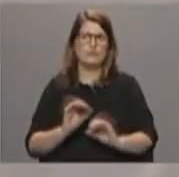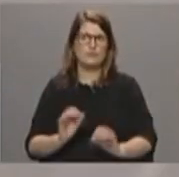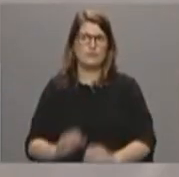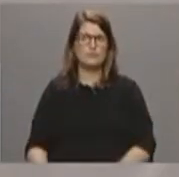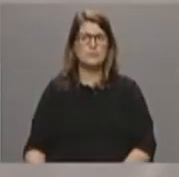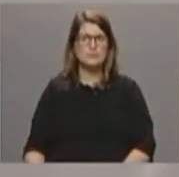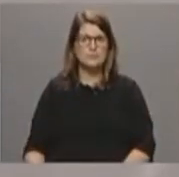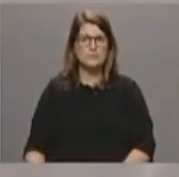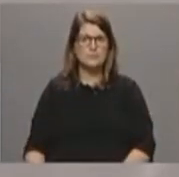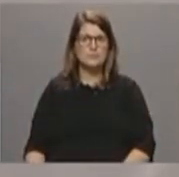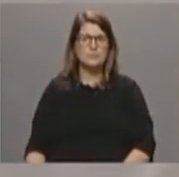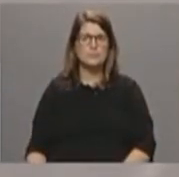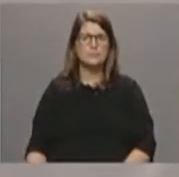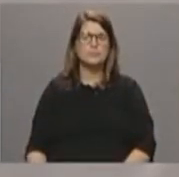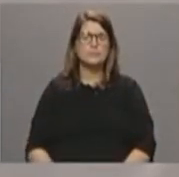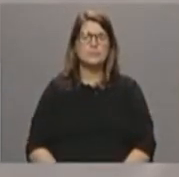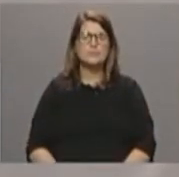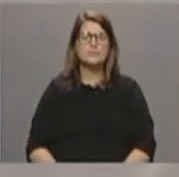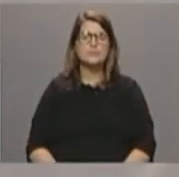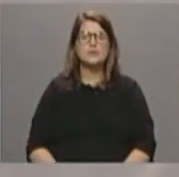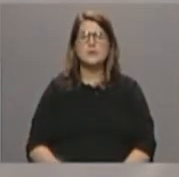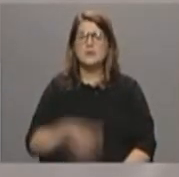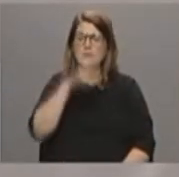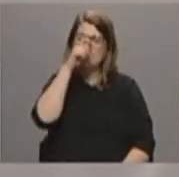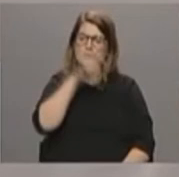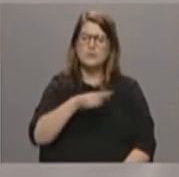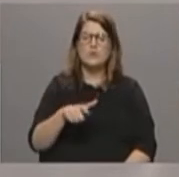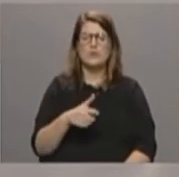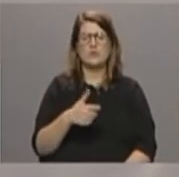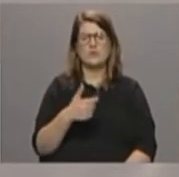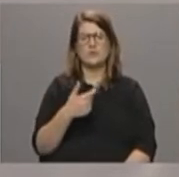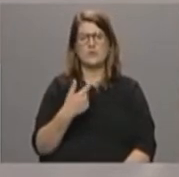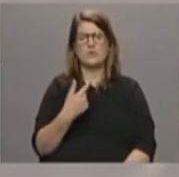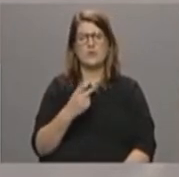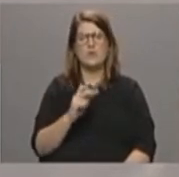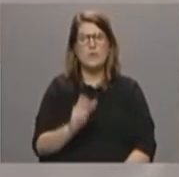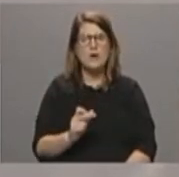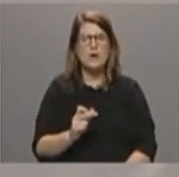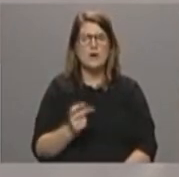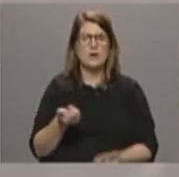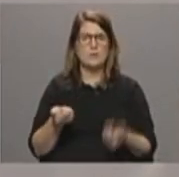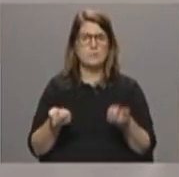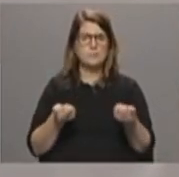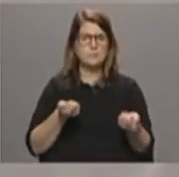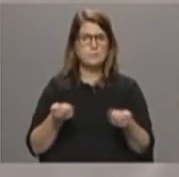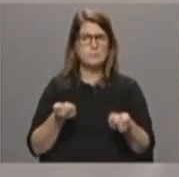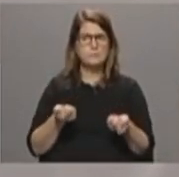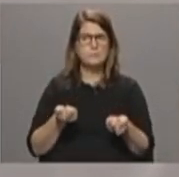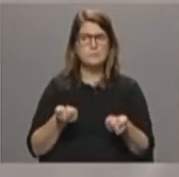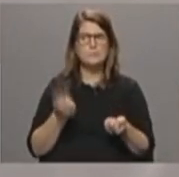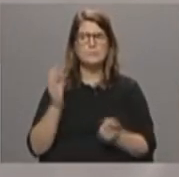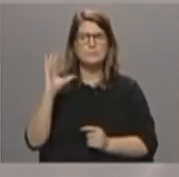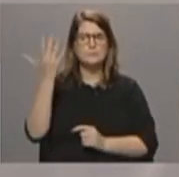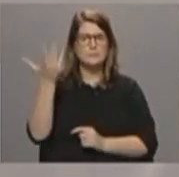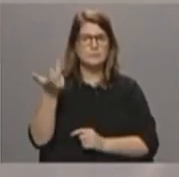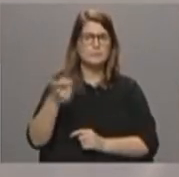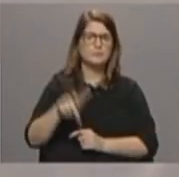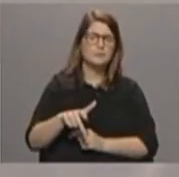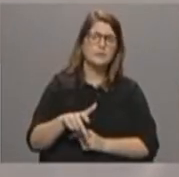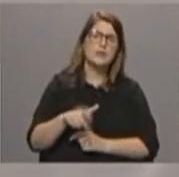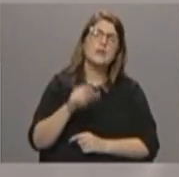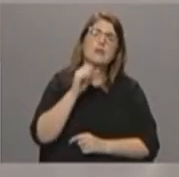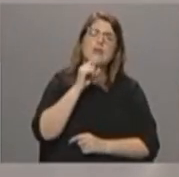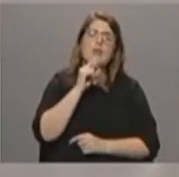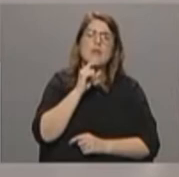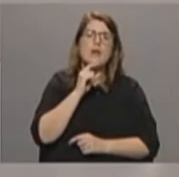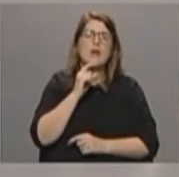para quem, ao longo de um ano ou mais, organiza estes eventos, consegue trazer um